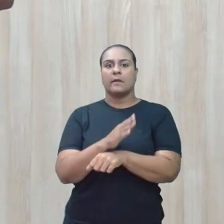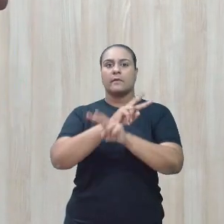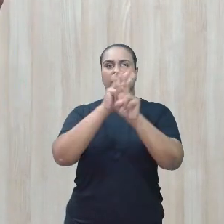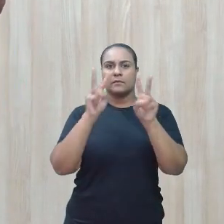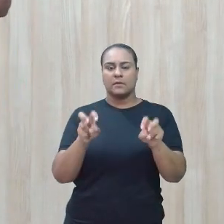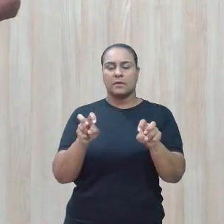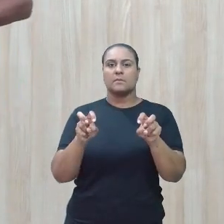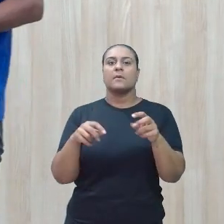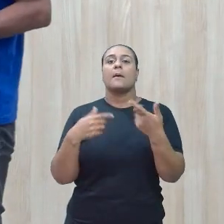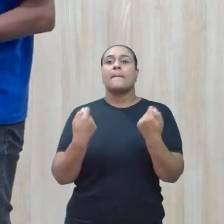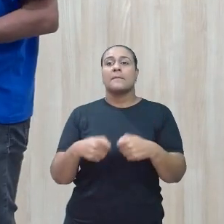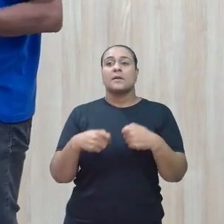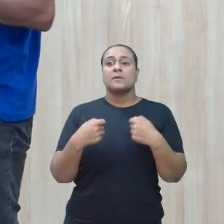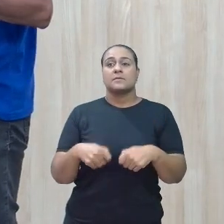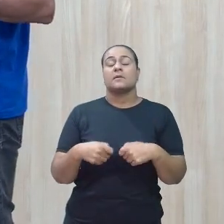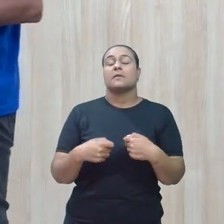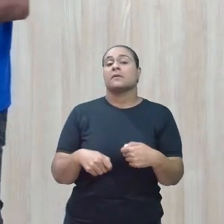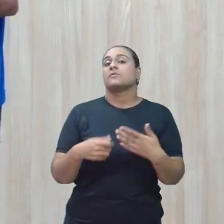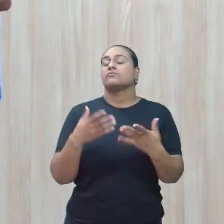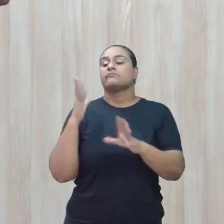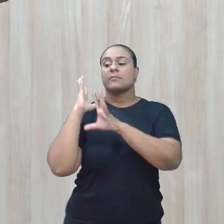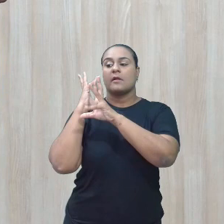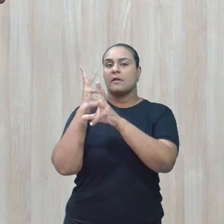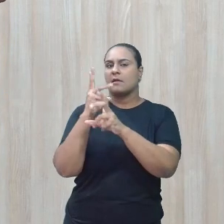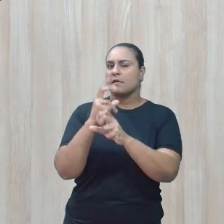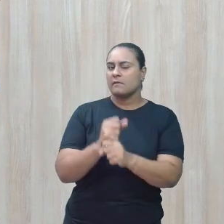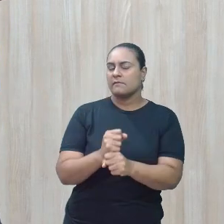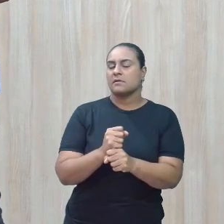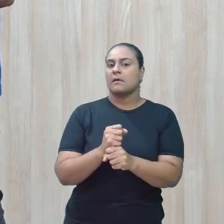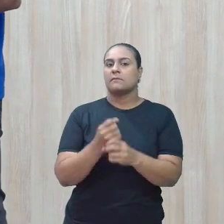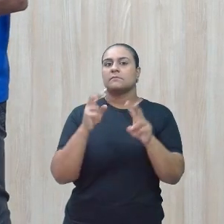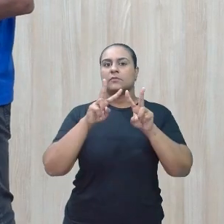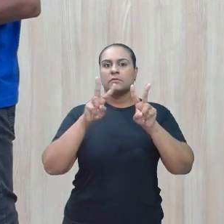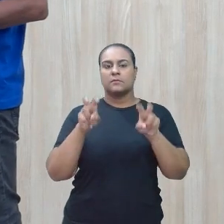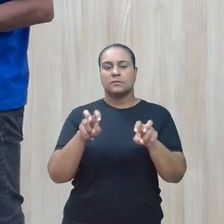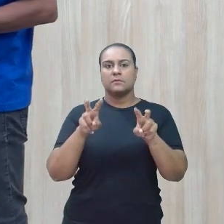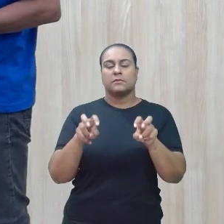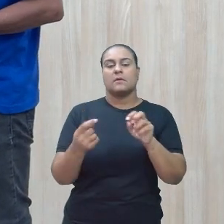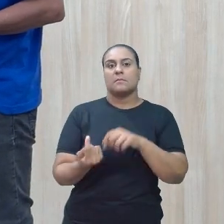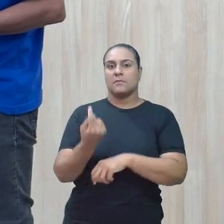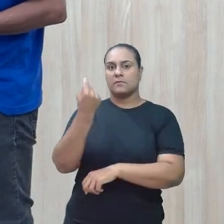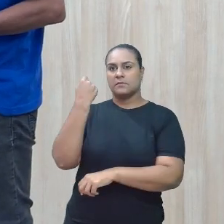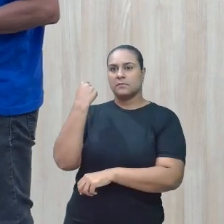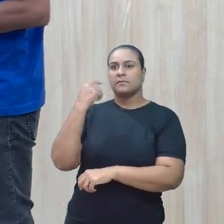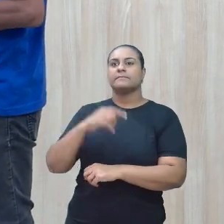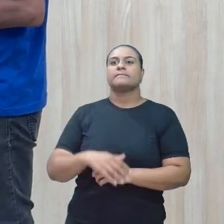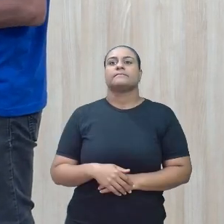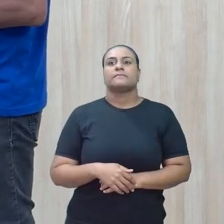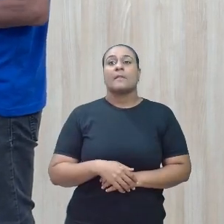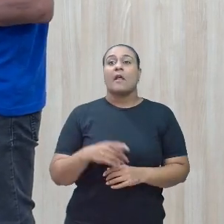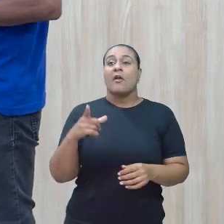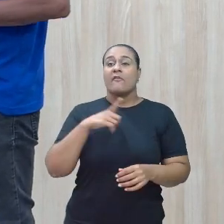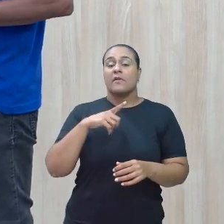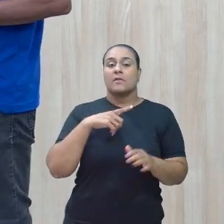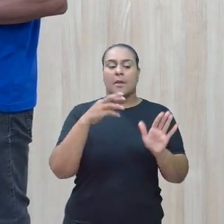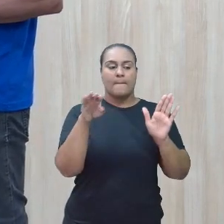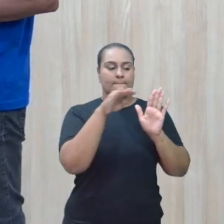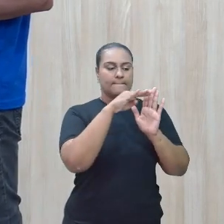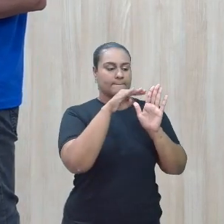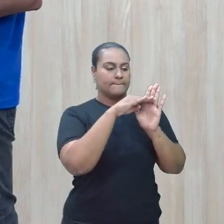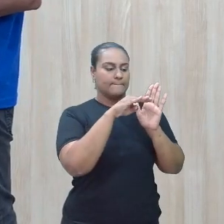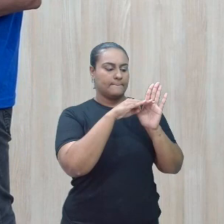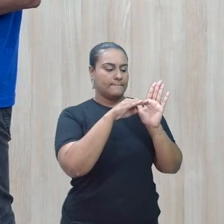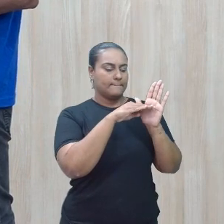vocês o que é calendário, tá? A gente vai dar uma recordação, coordenada geográfica, Conferência Internacional do Meridiano, para que vocês possam entender,